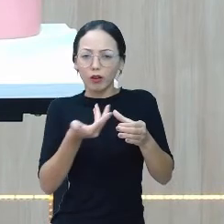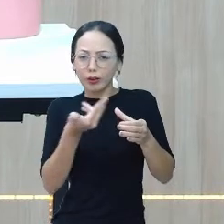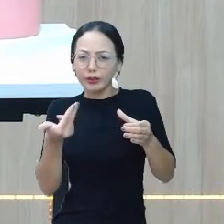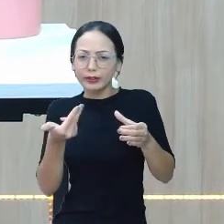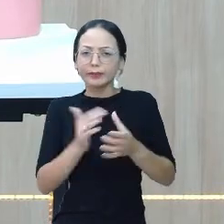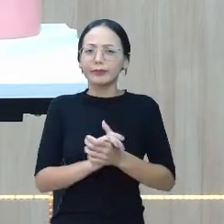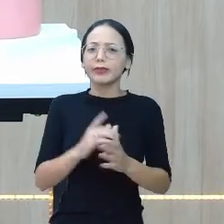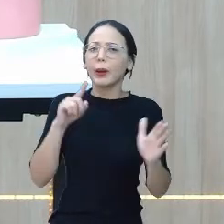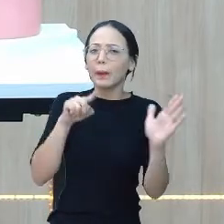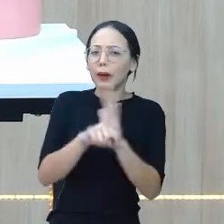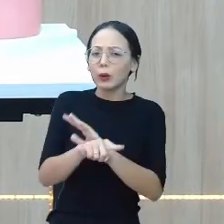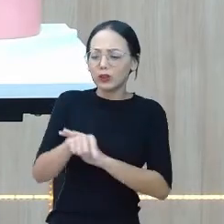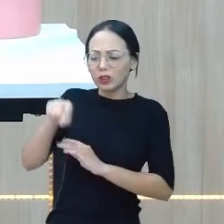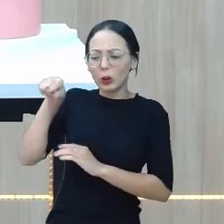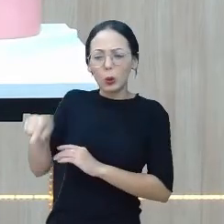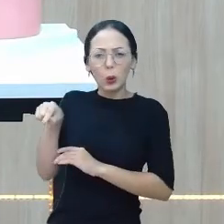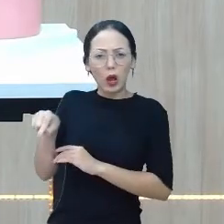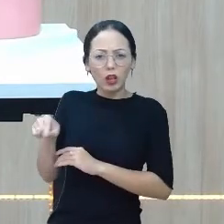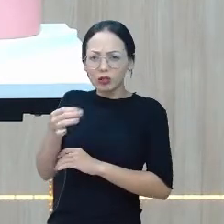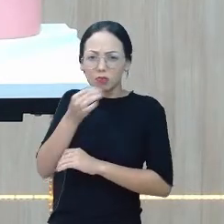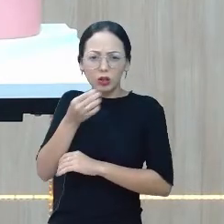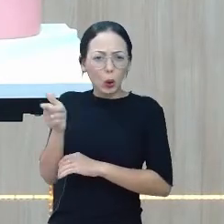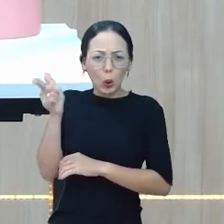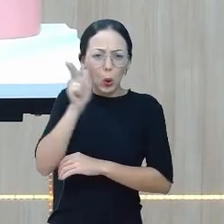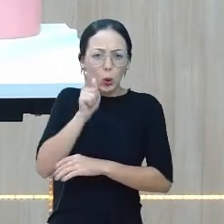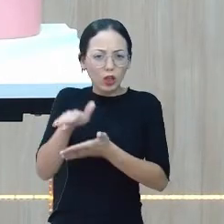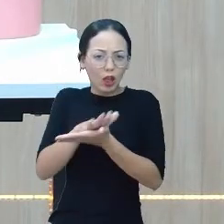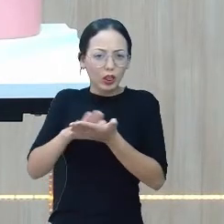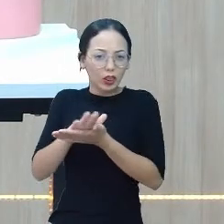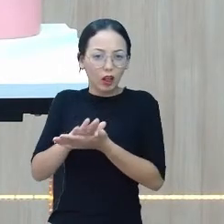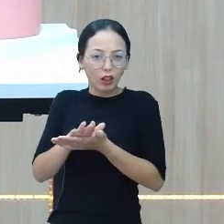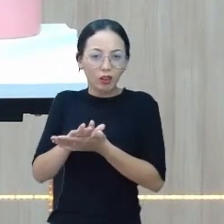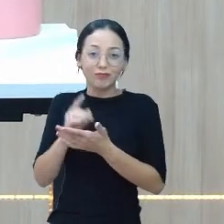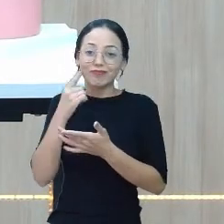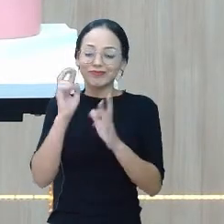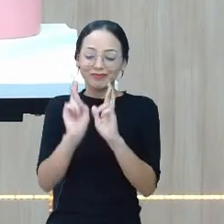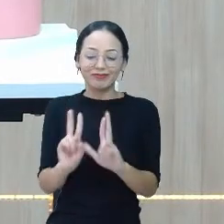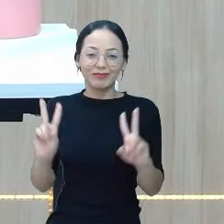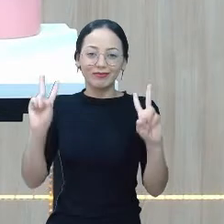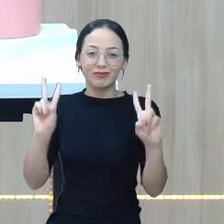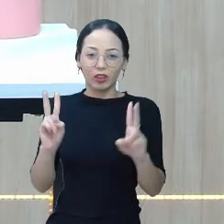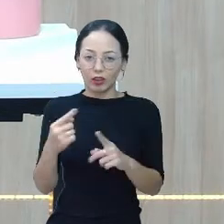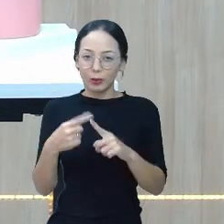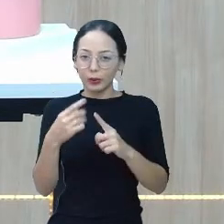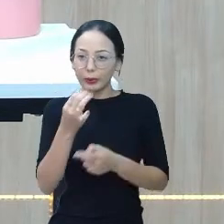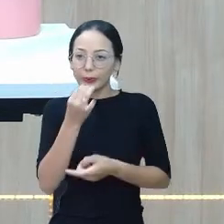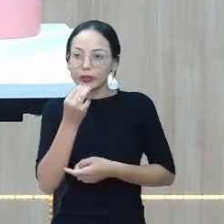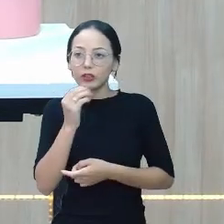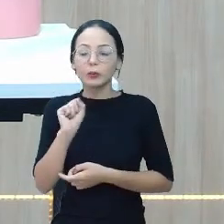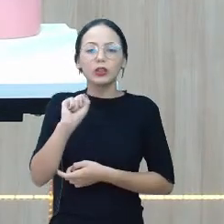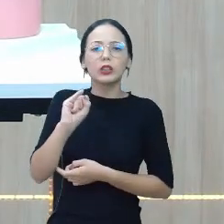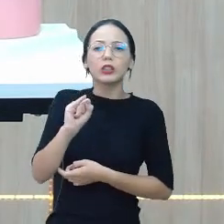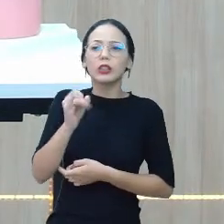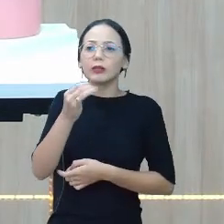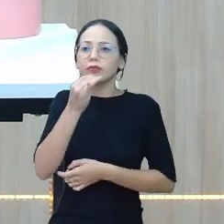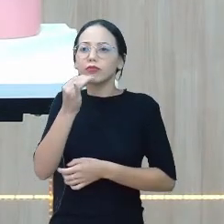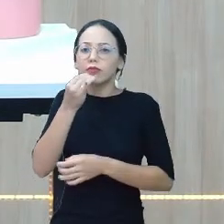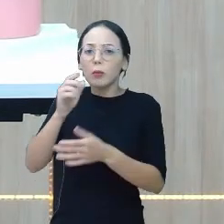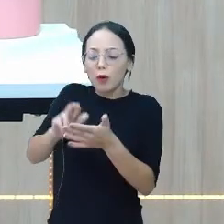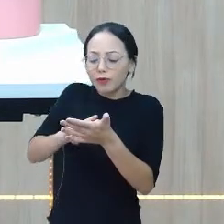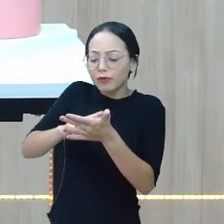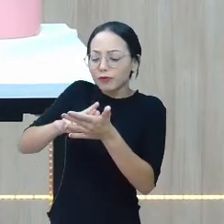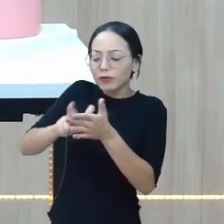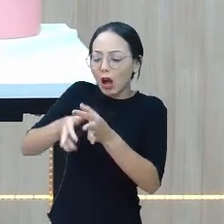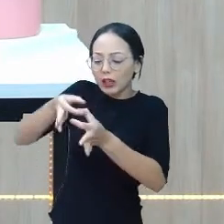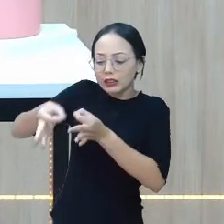então a célula vegetal não consegue fazer isso? Não. Olha o que vai acontecer. Se esse conjunto de